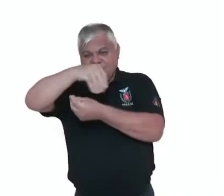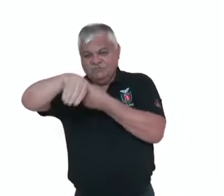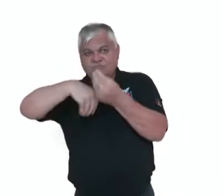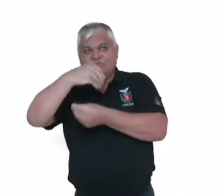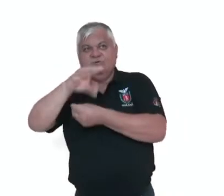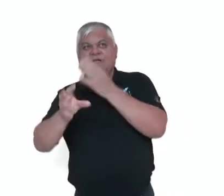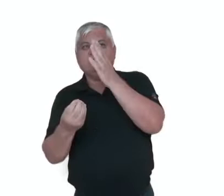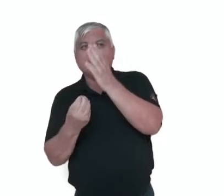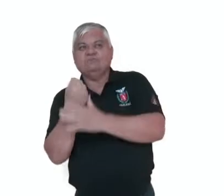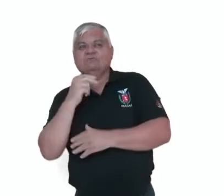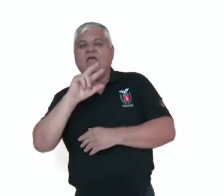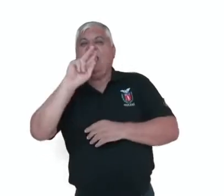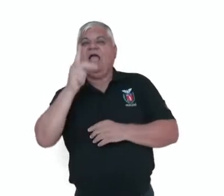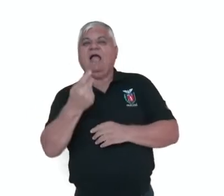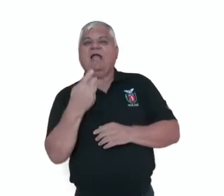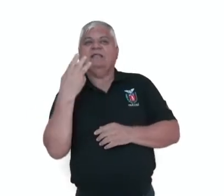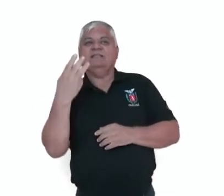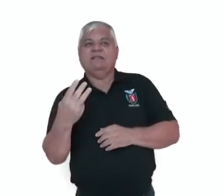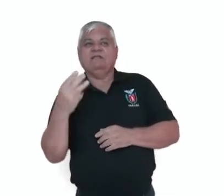surgir